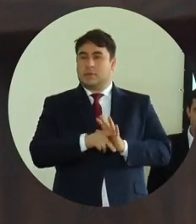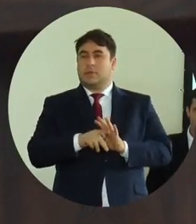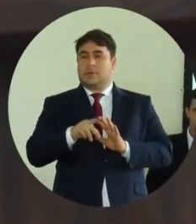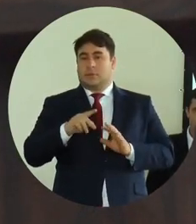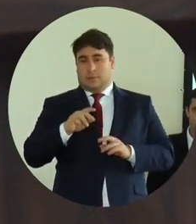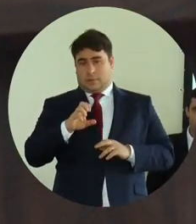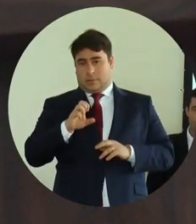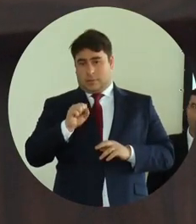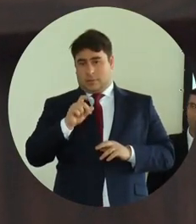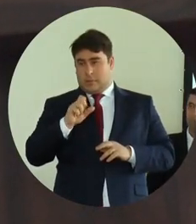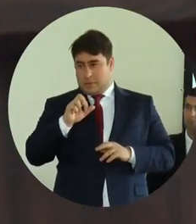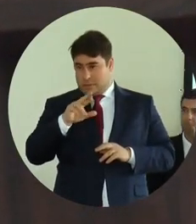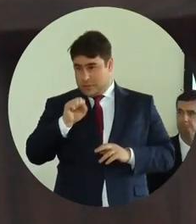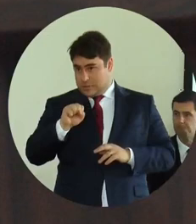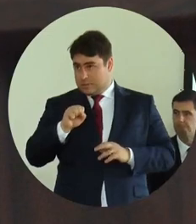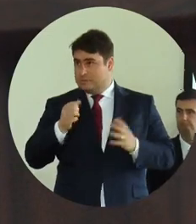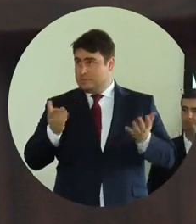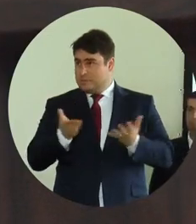Brasil.